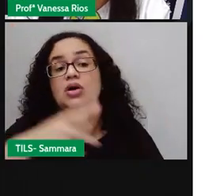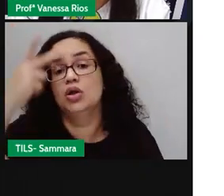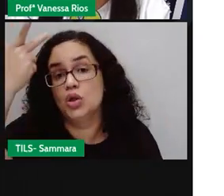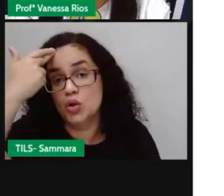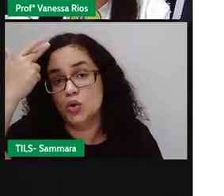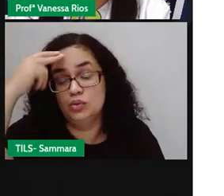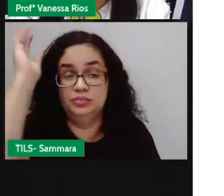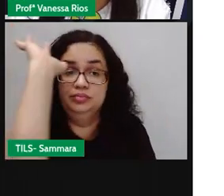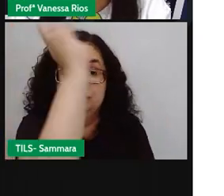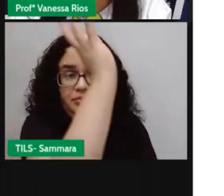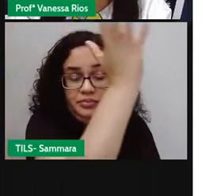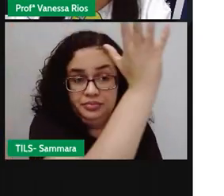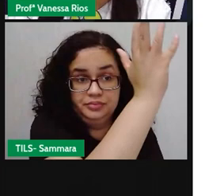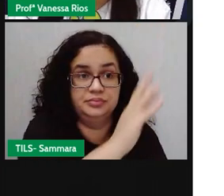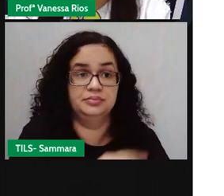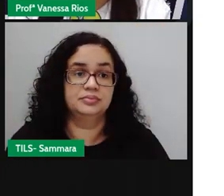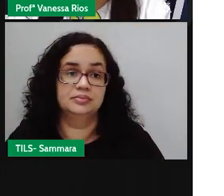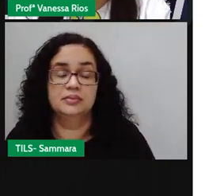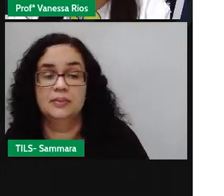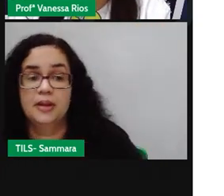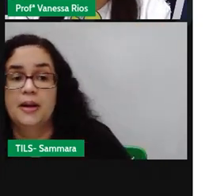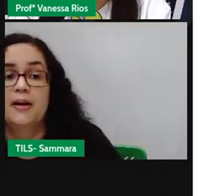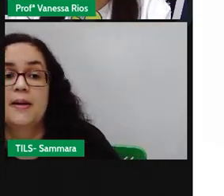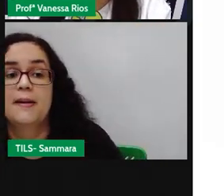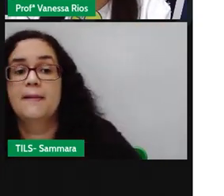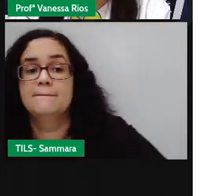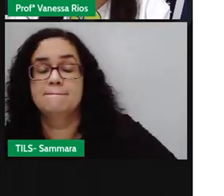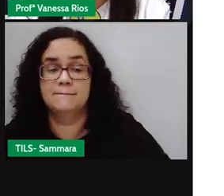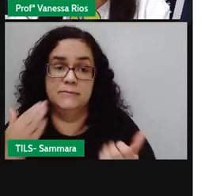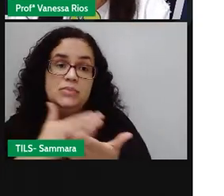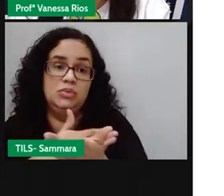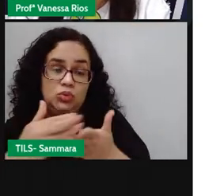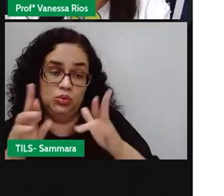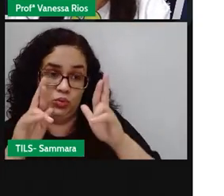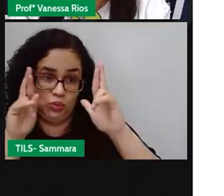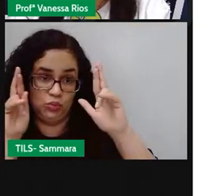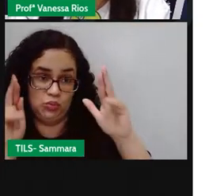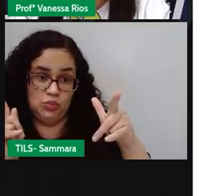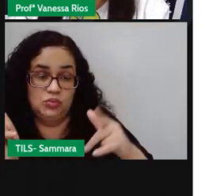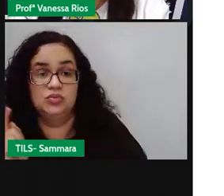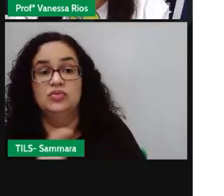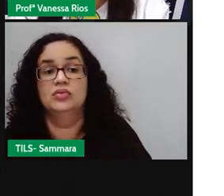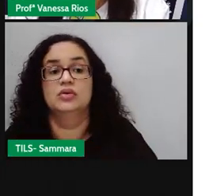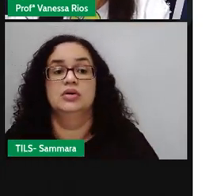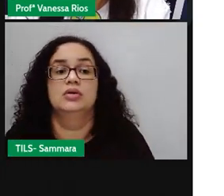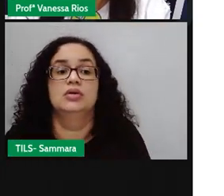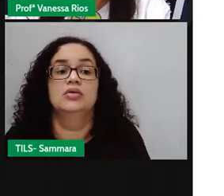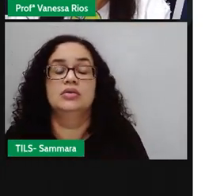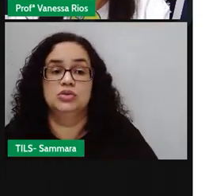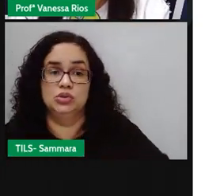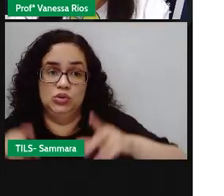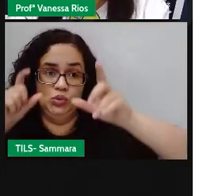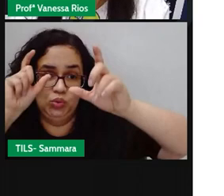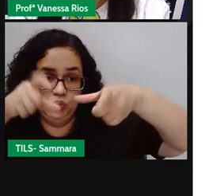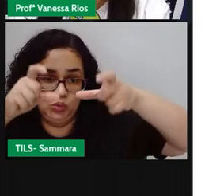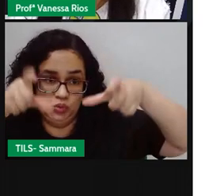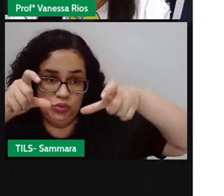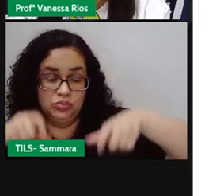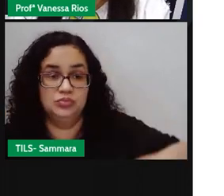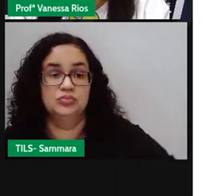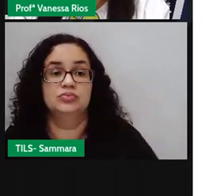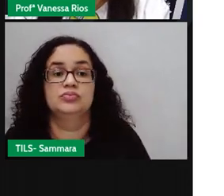naturais vindo da natureza podem ter aí origens diferentes, né? Vários locais, vários